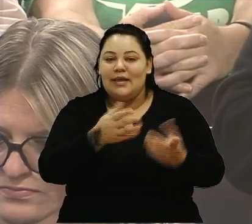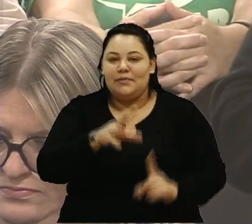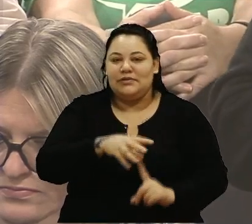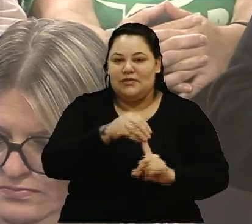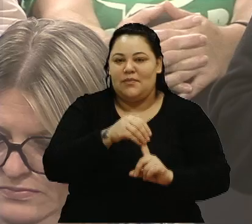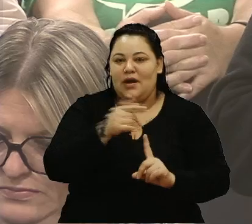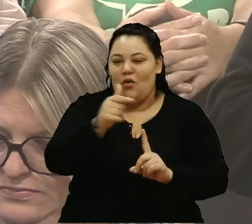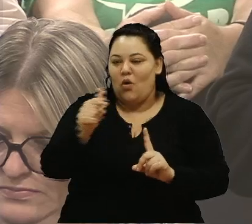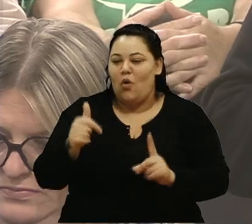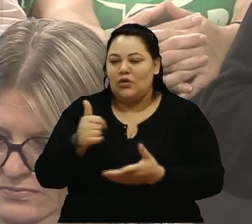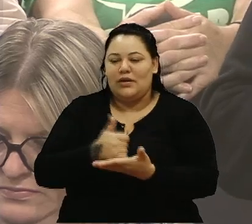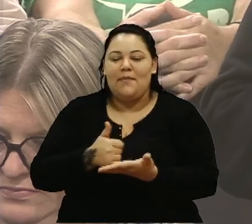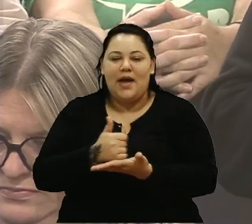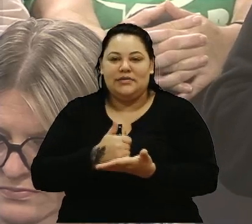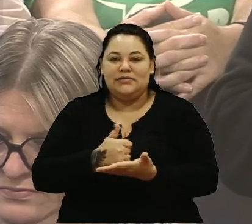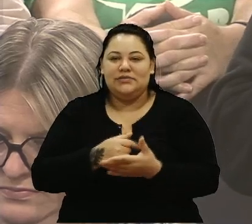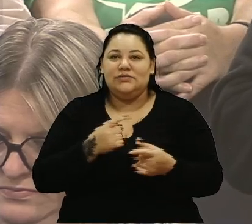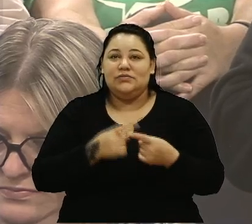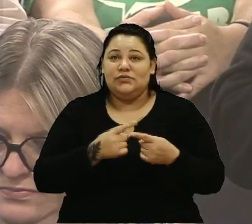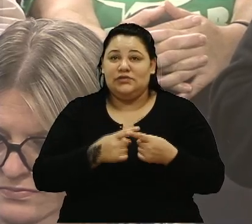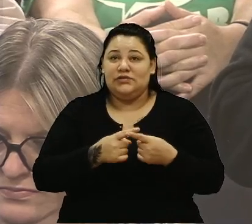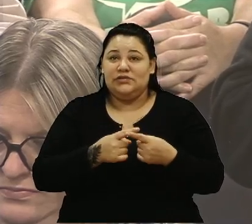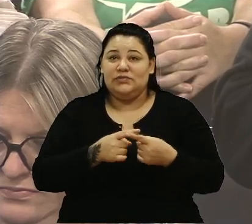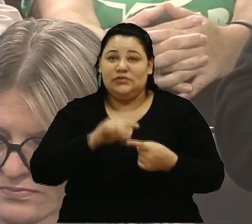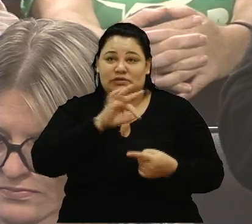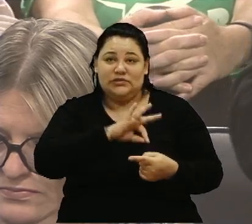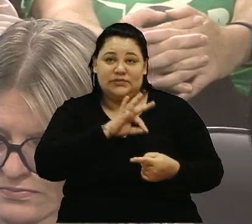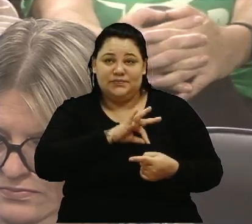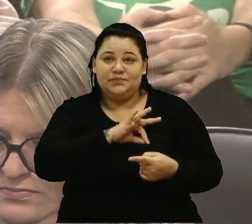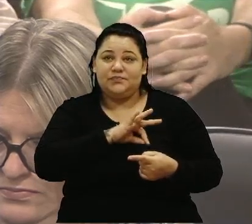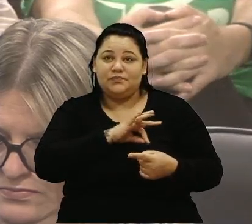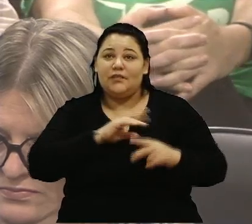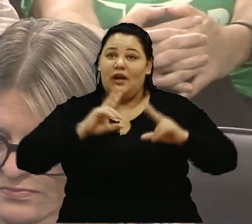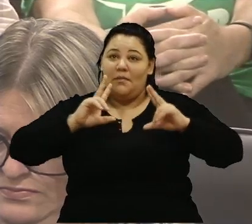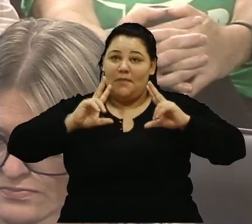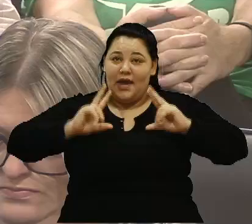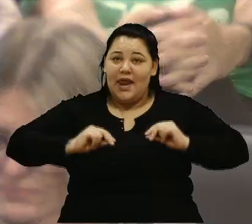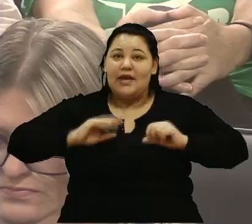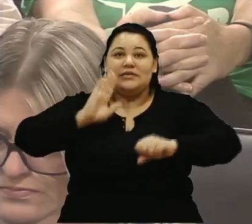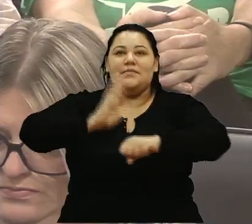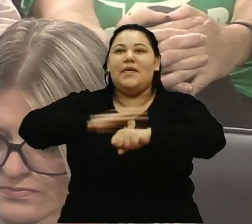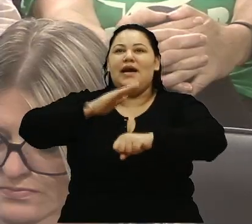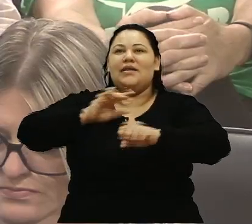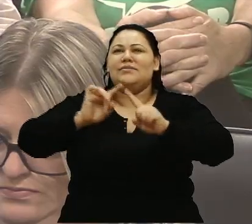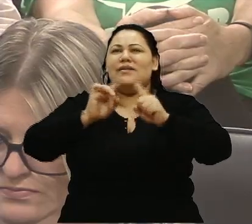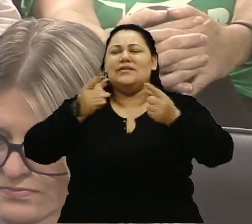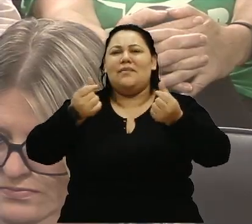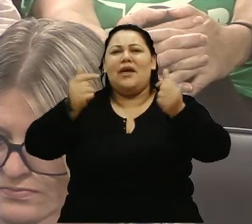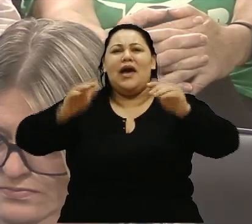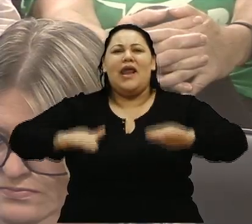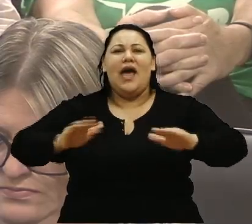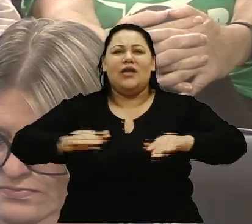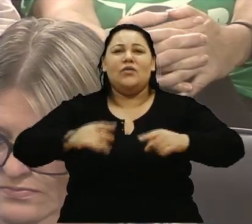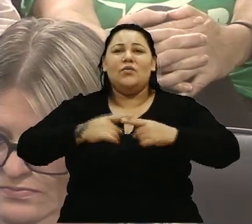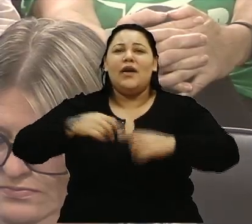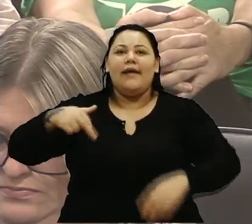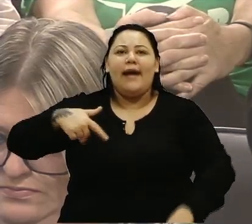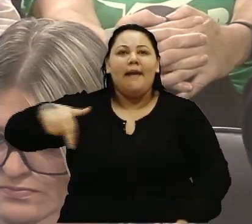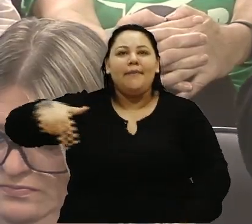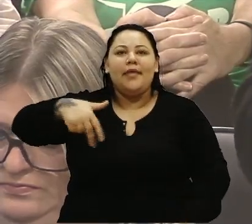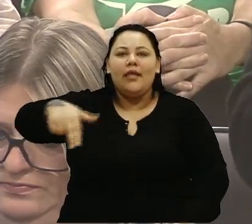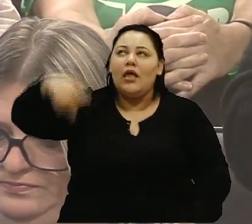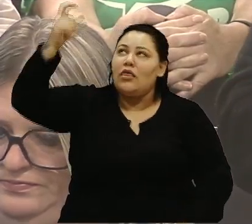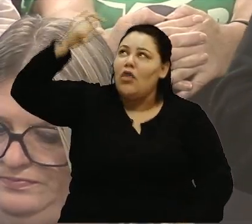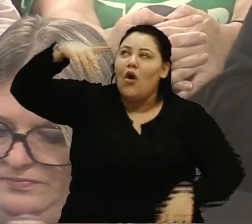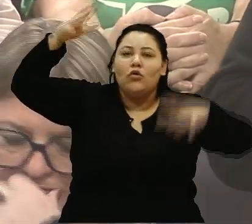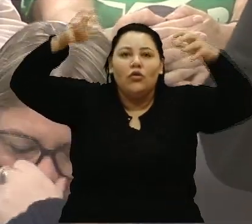base, porque o custo das agentes de saúde, que elas merecem muito mais, mas é barato, porque elas batem perna embaixo de sol,